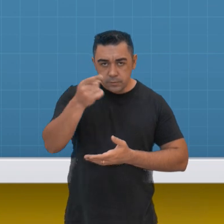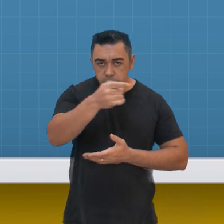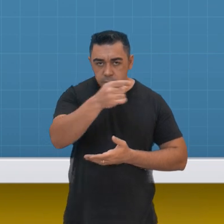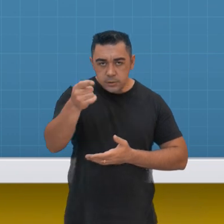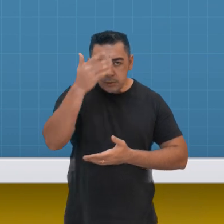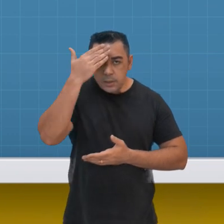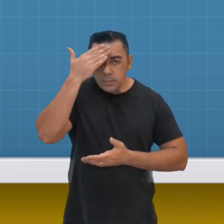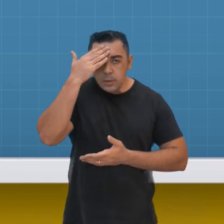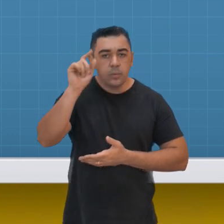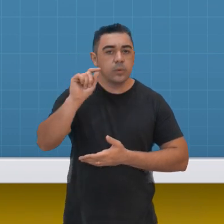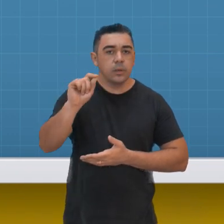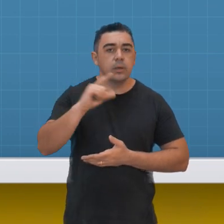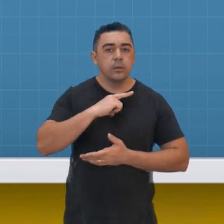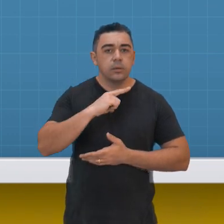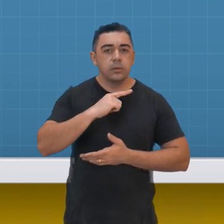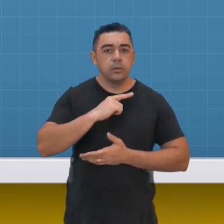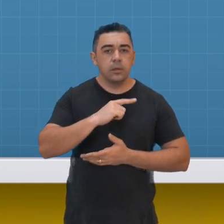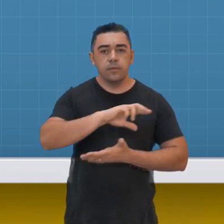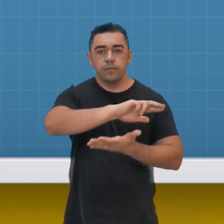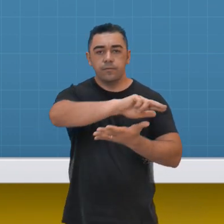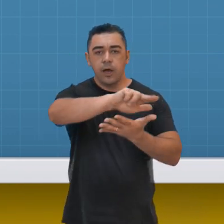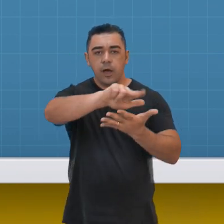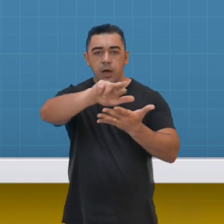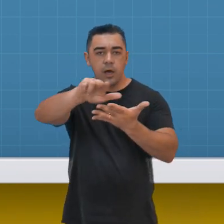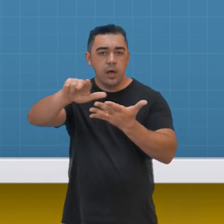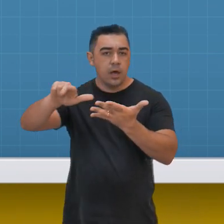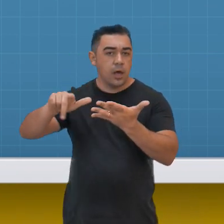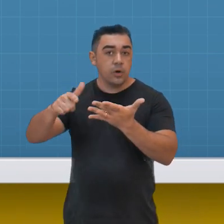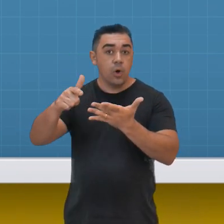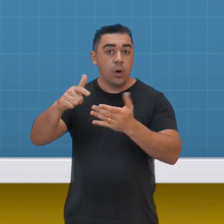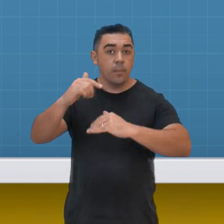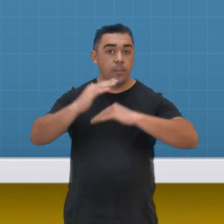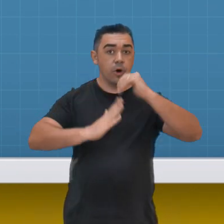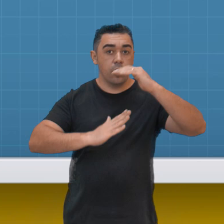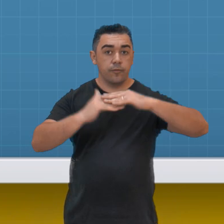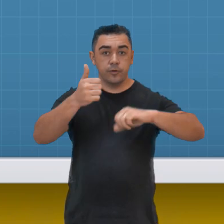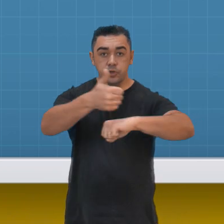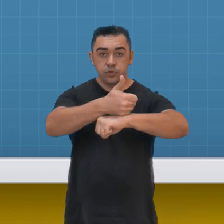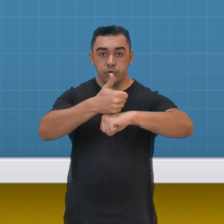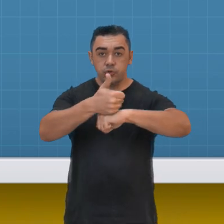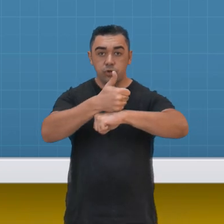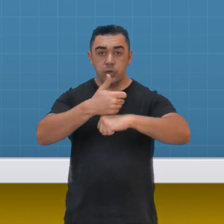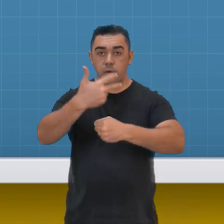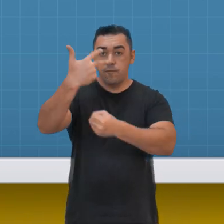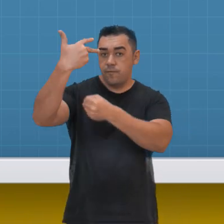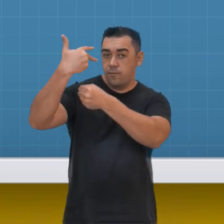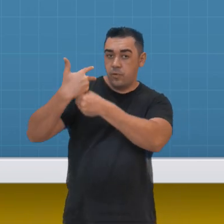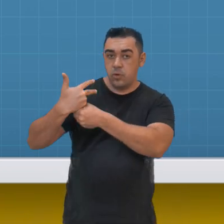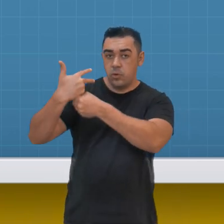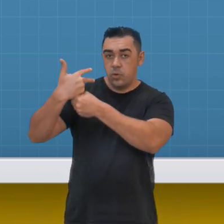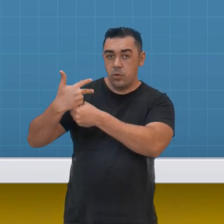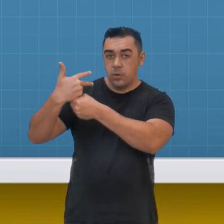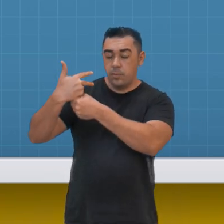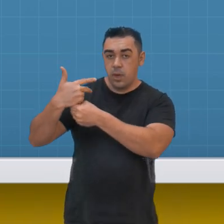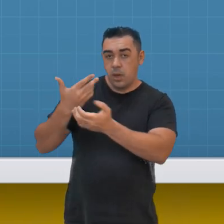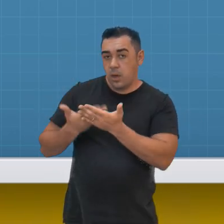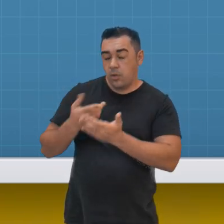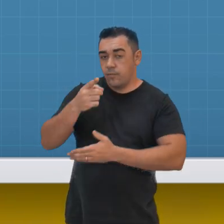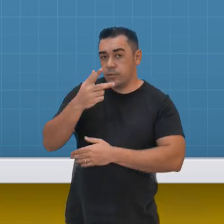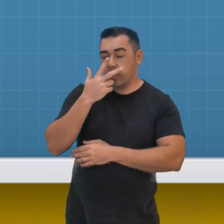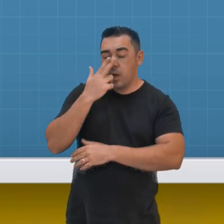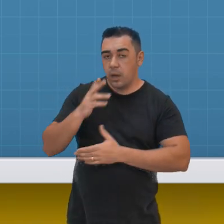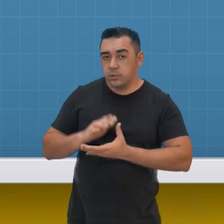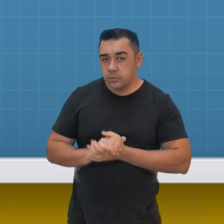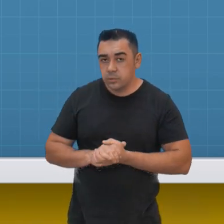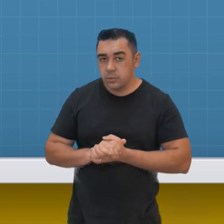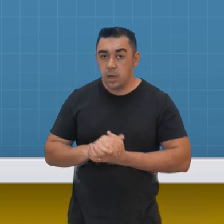que vocês saibam, que tem muitos profissionais envolvidos nesse trabalho de gravação de aulas. Vocês